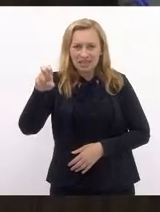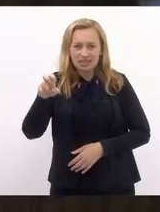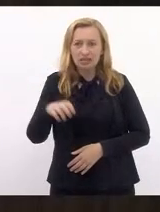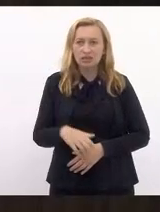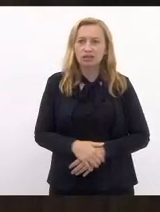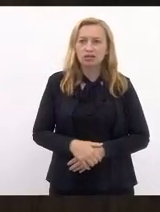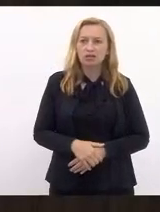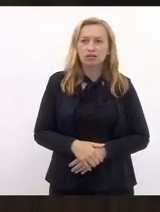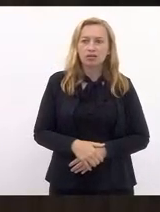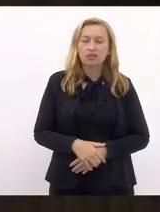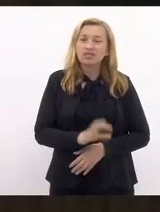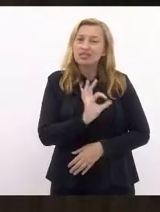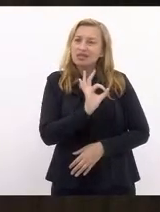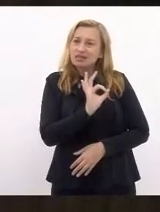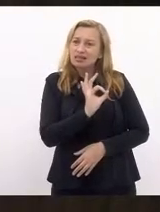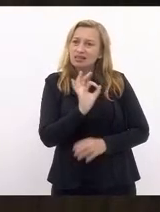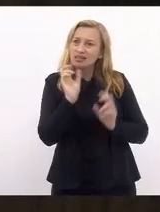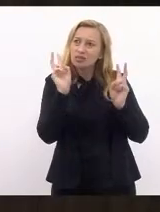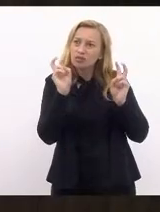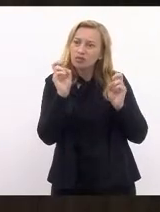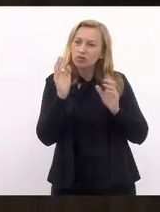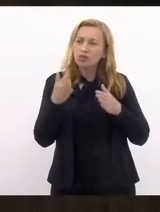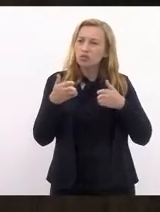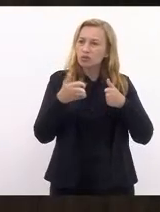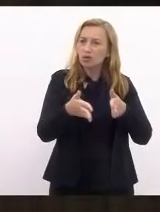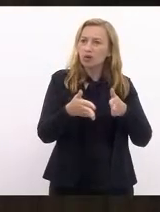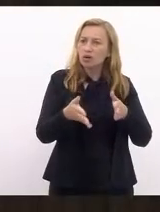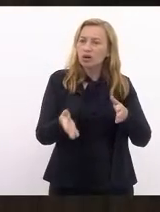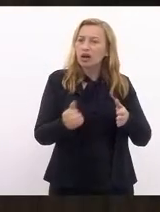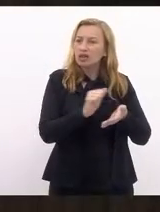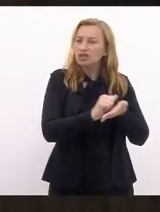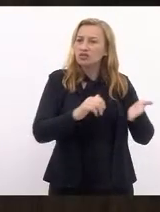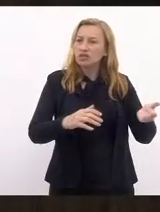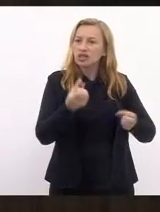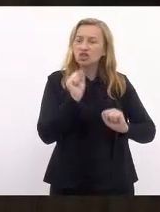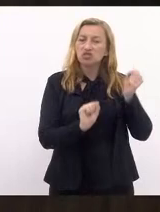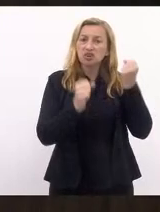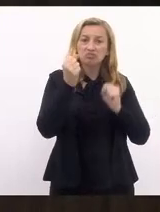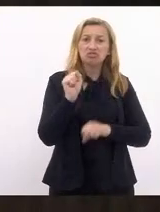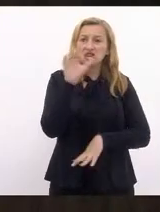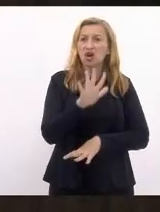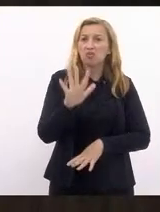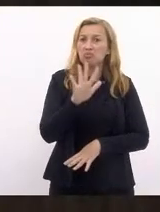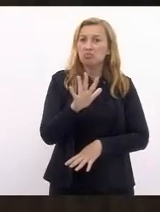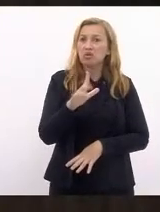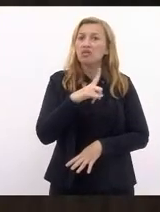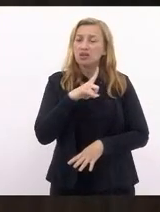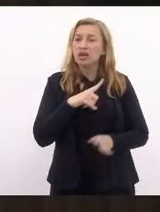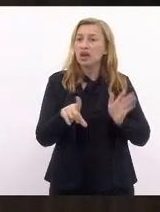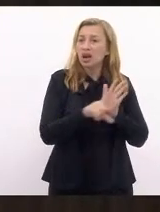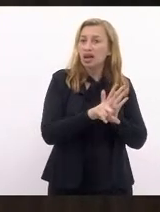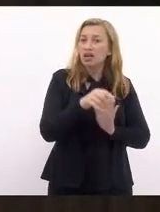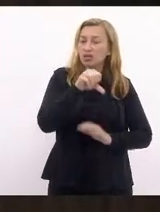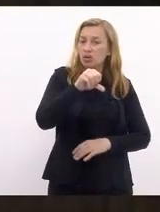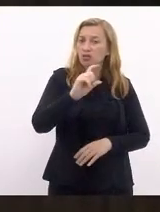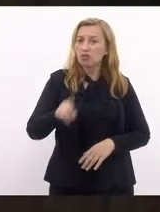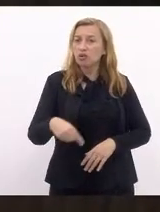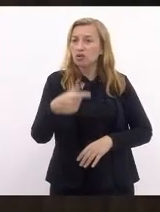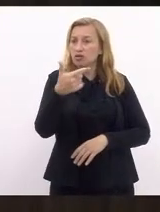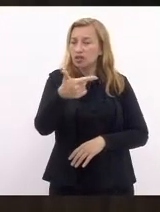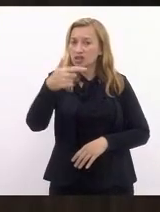que é específica voltada às atividades industriais em geral existe a lei